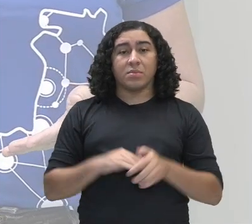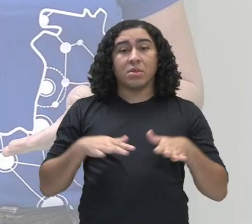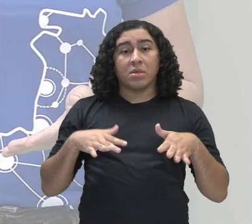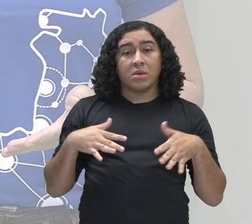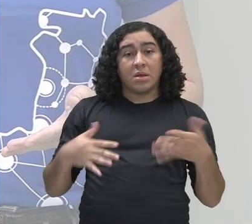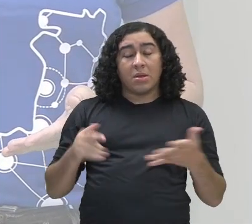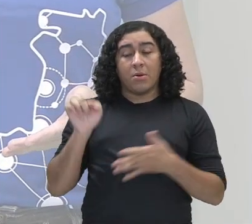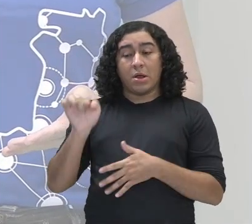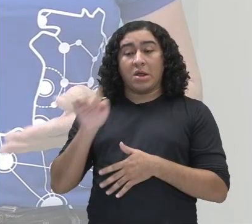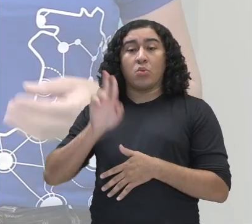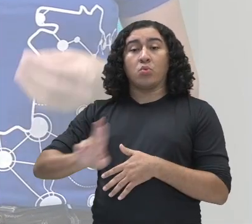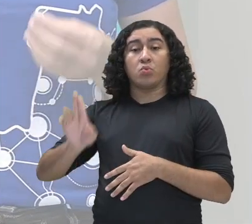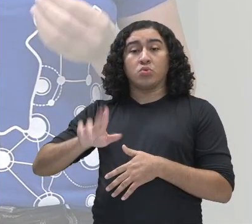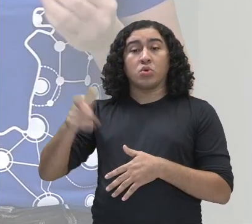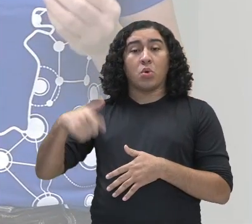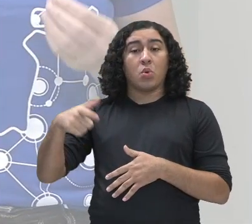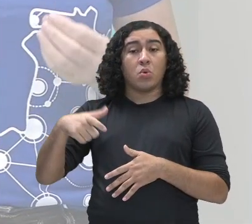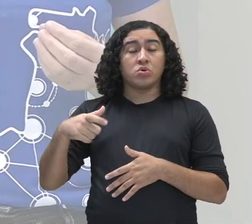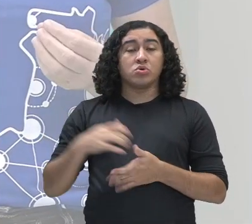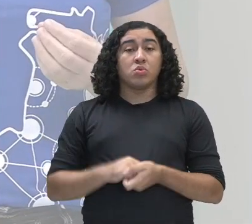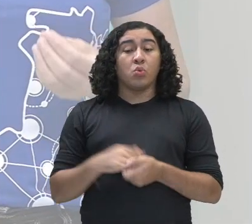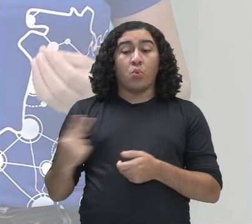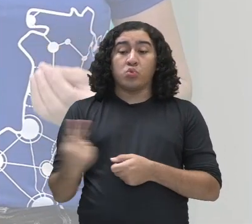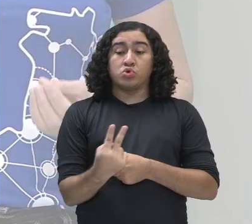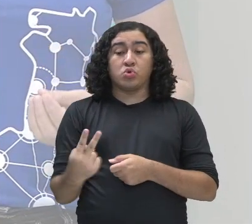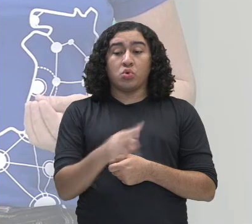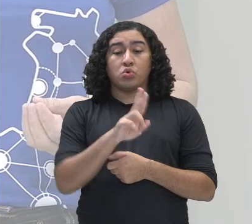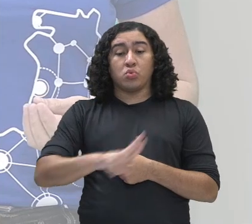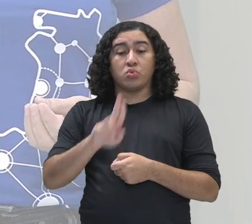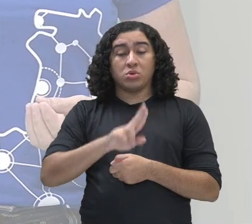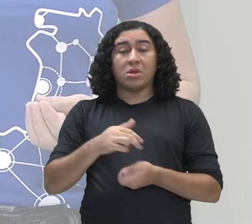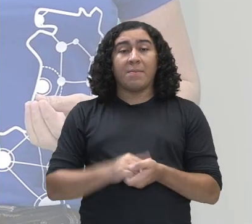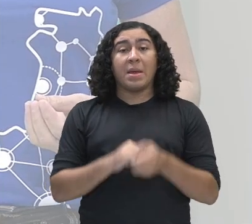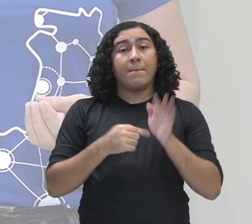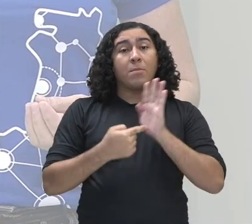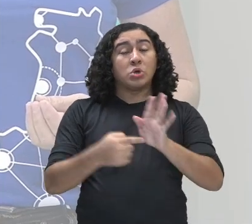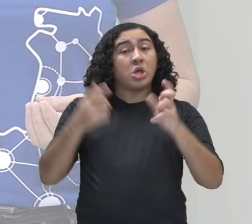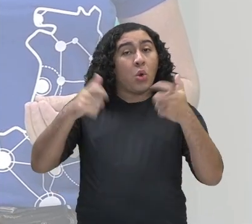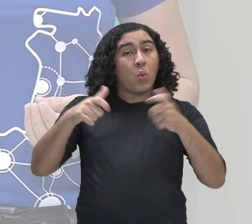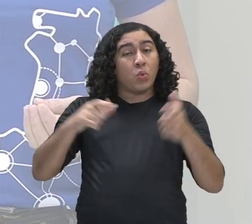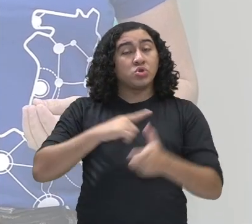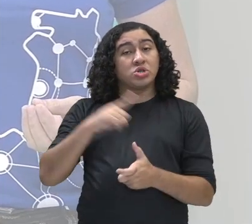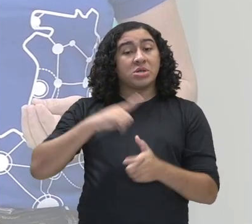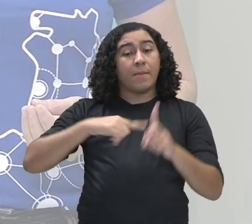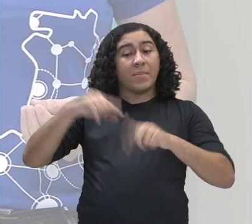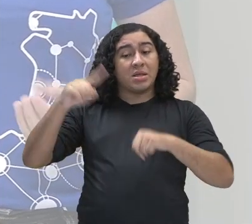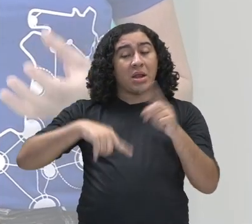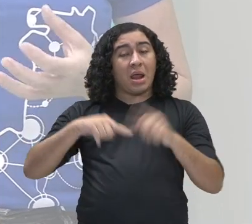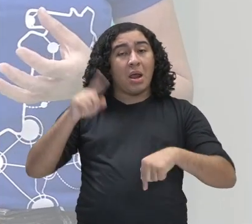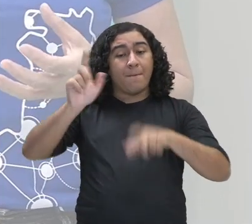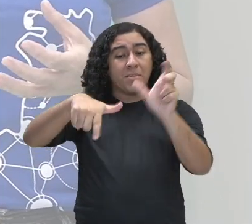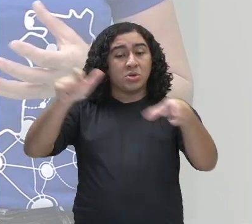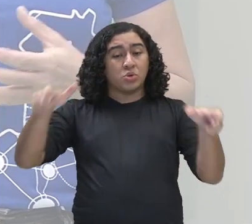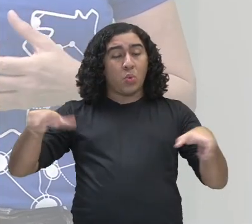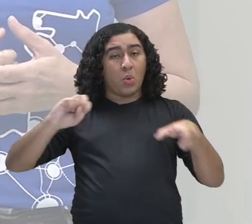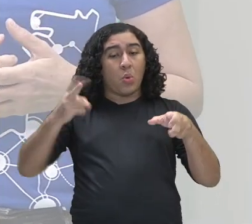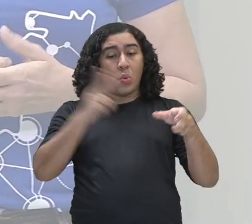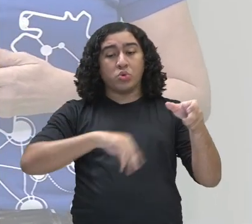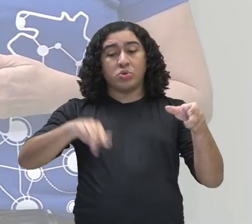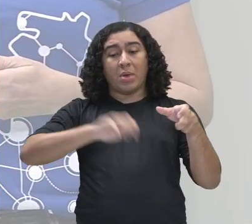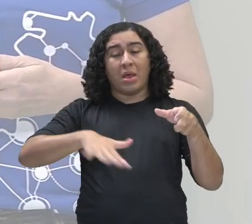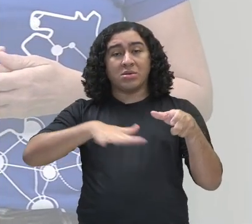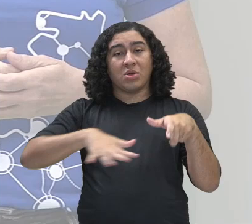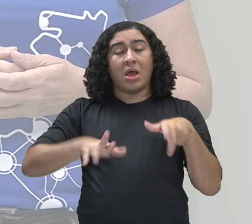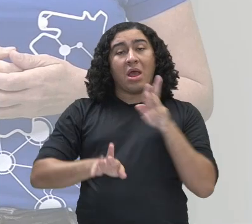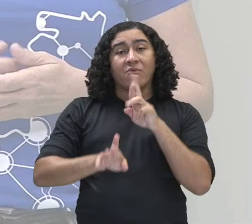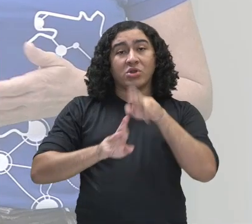são utilizados, né, para situar a posição dos seres no tempo ou no espaço, se referindo às três